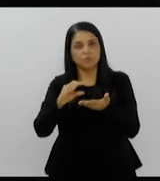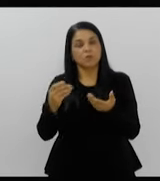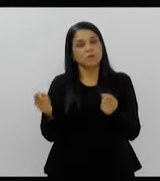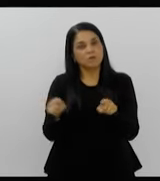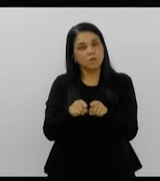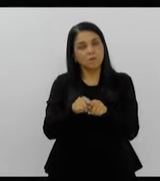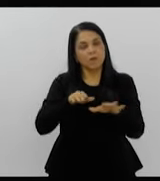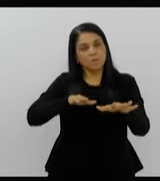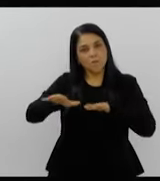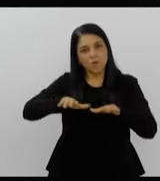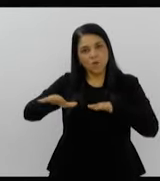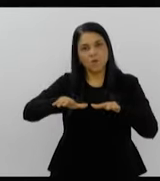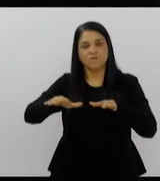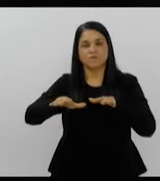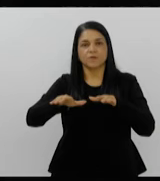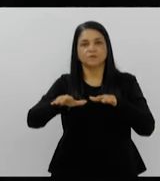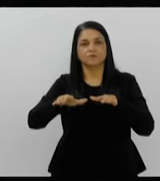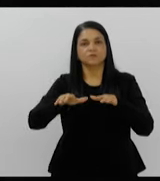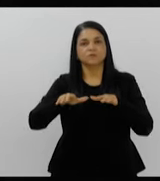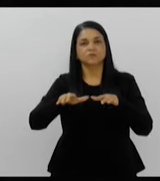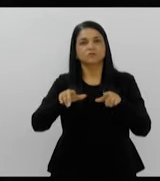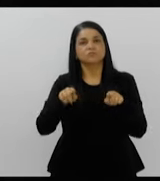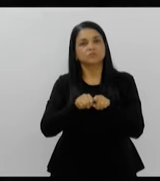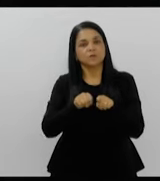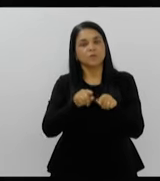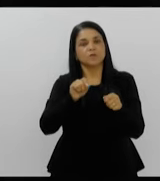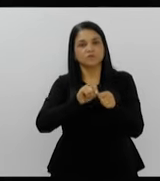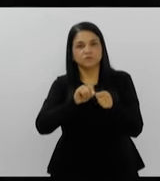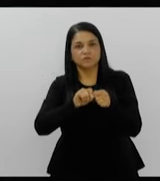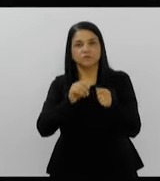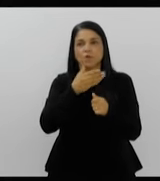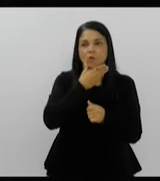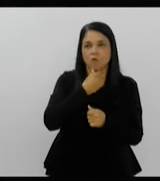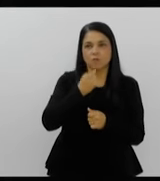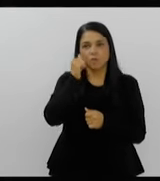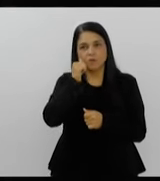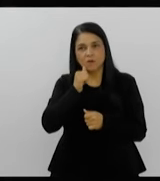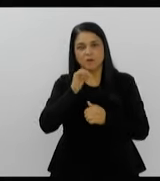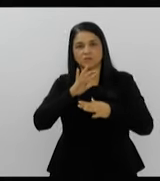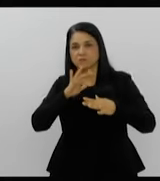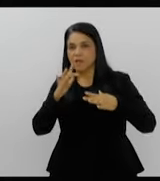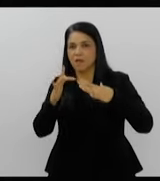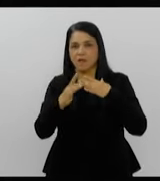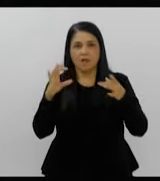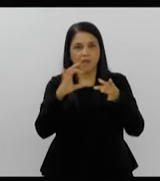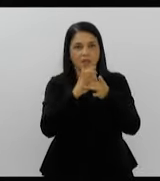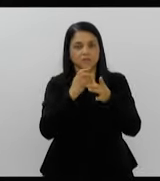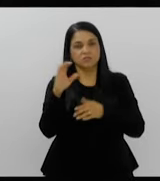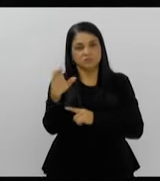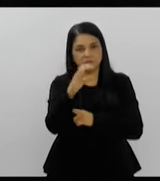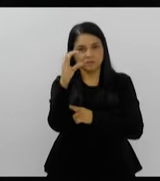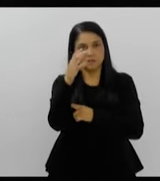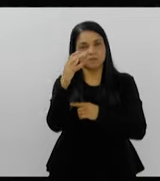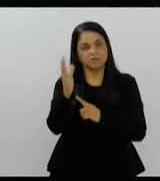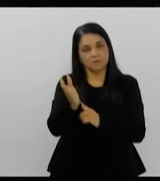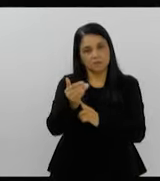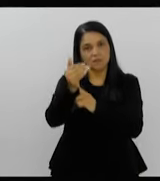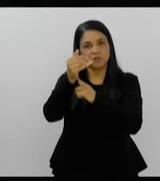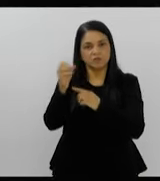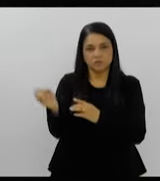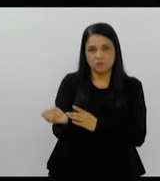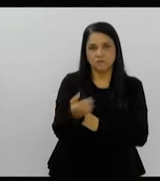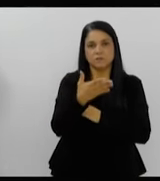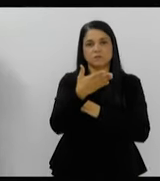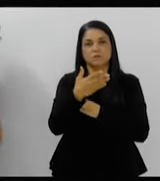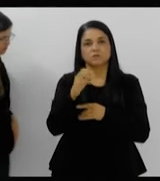nossa mobilização com as fazedoras e os fazedores, a rede de fazedores de ciência e tecnologia e inovação aqui